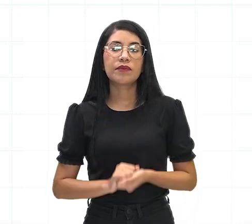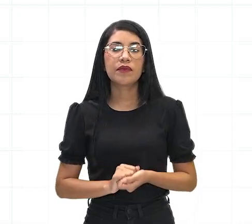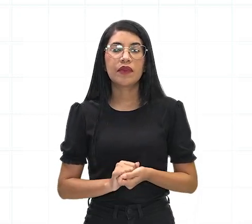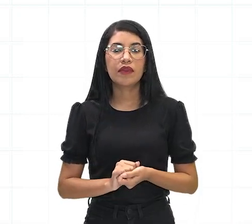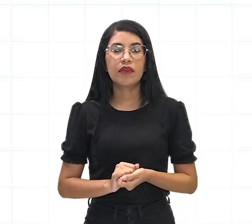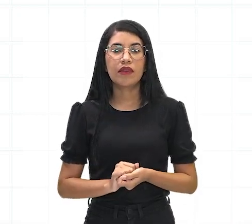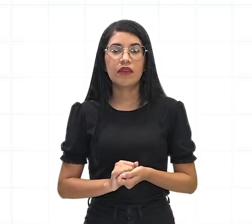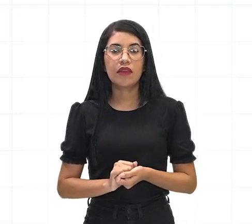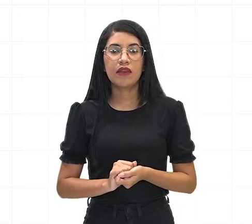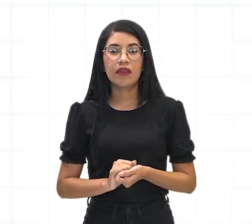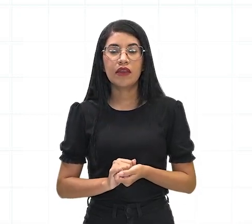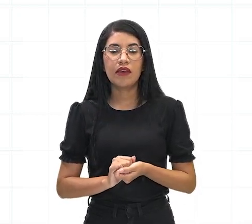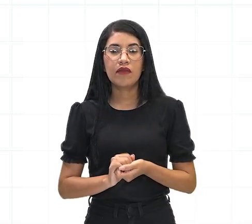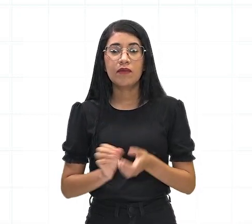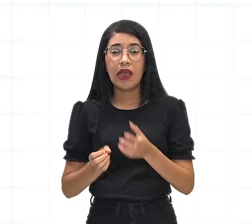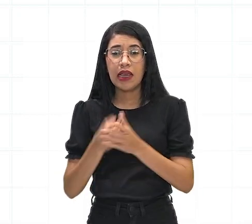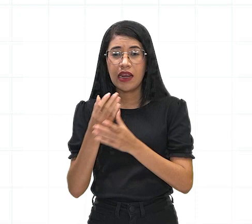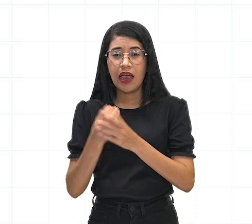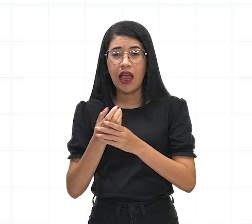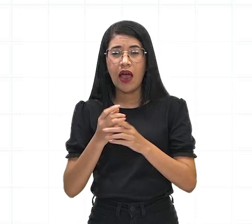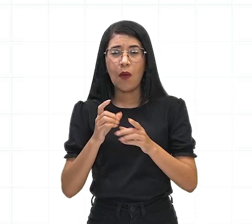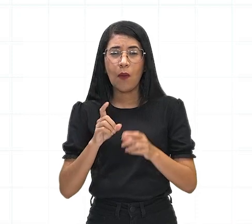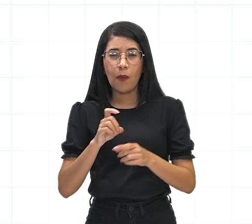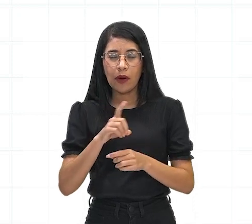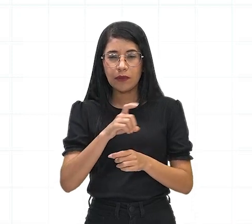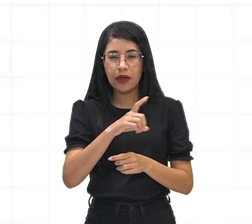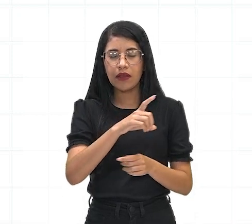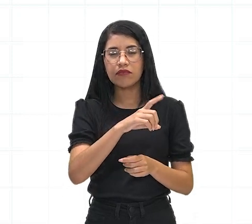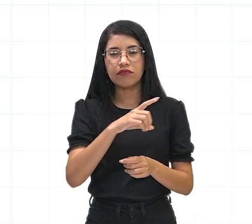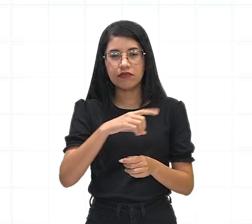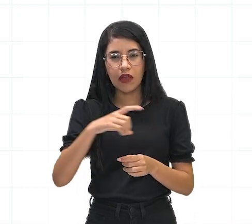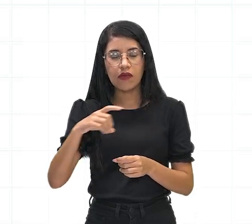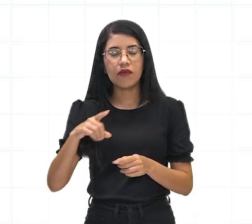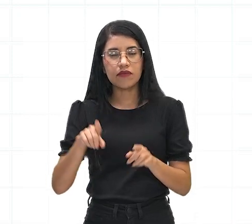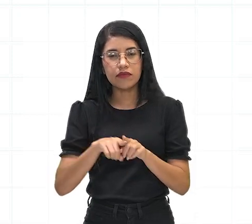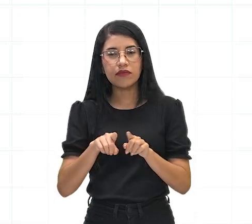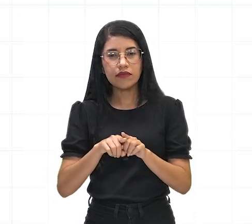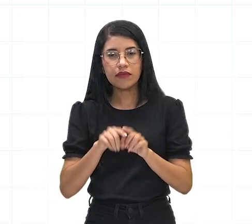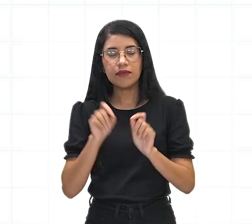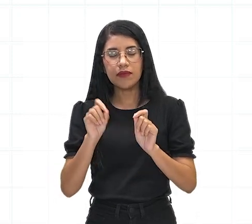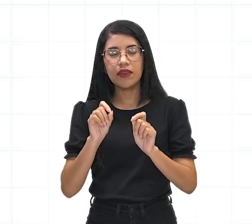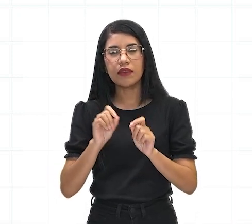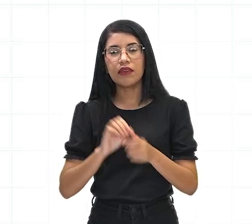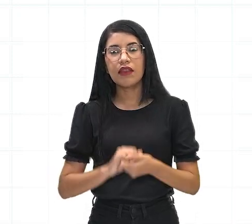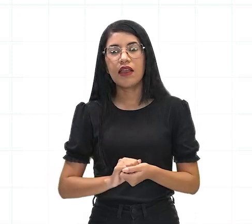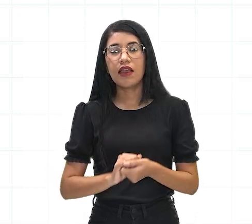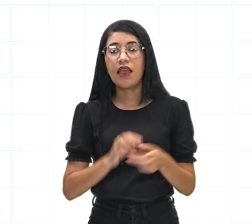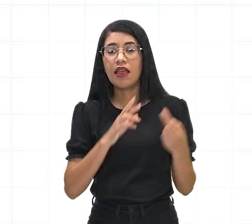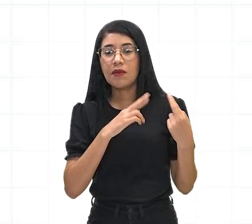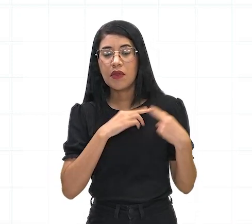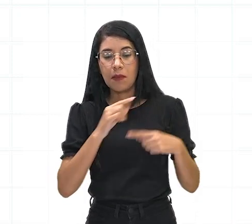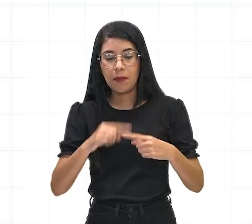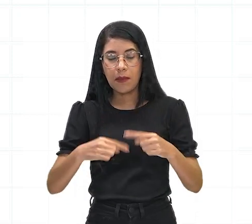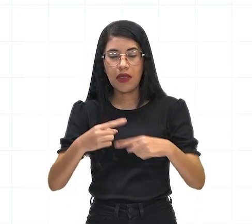estimulante, vai estimular a produção de espermatozoides, que são aquelas células, né, que vão ser